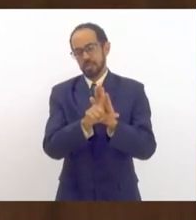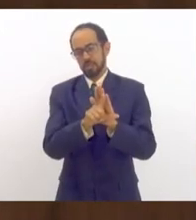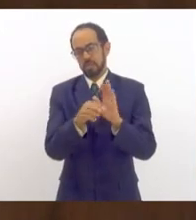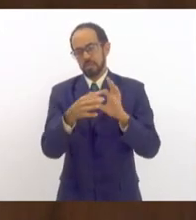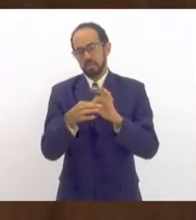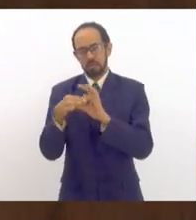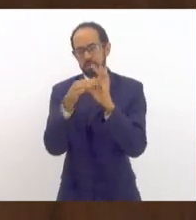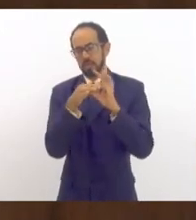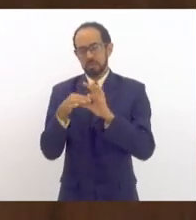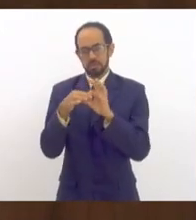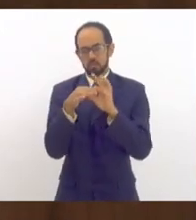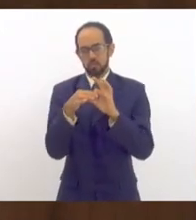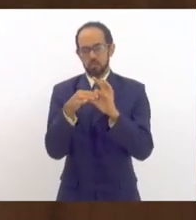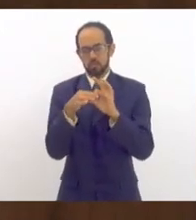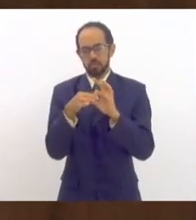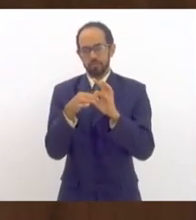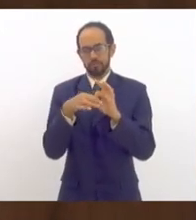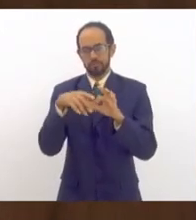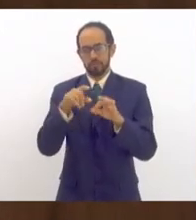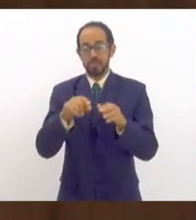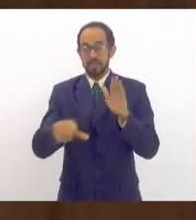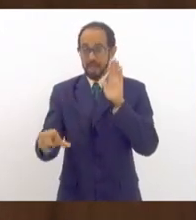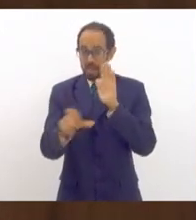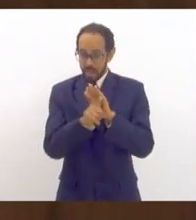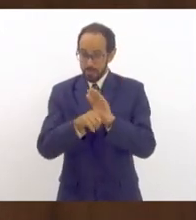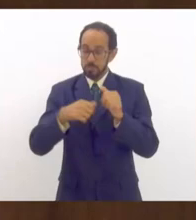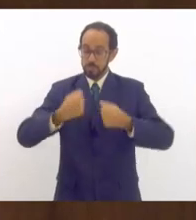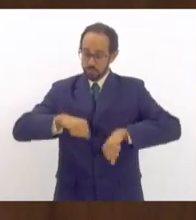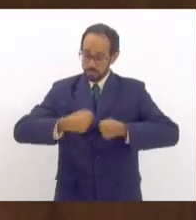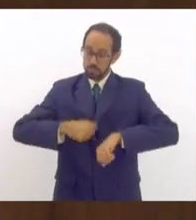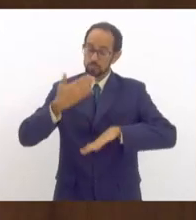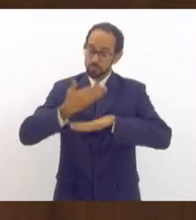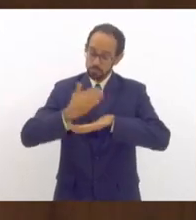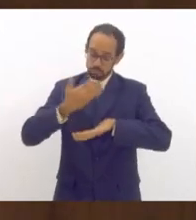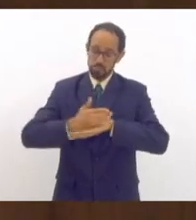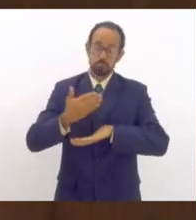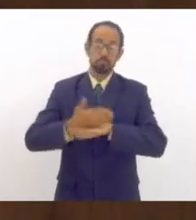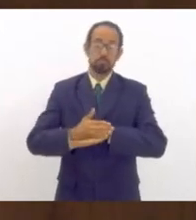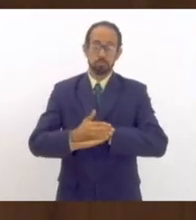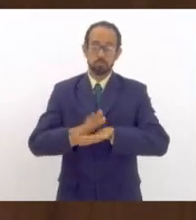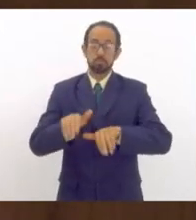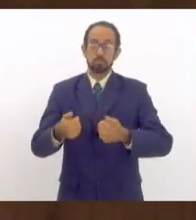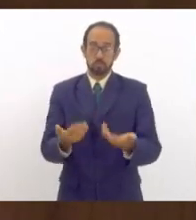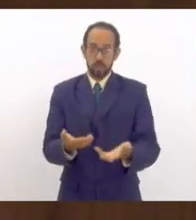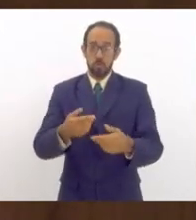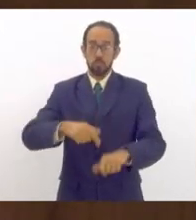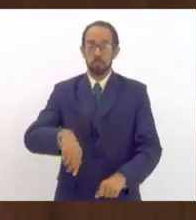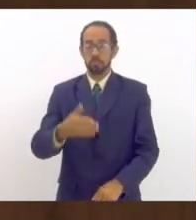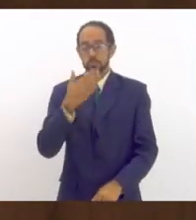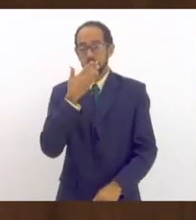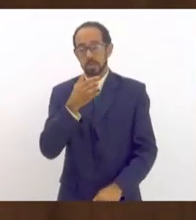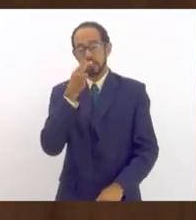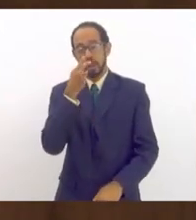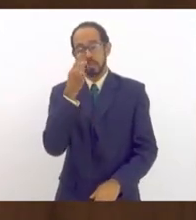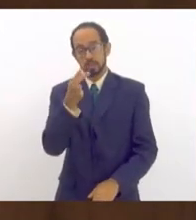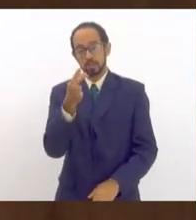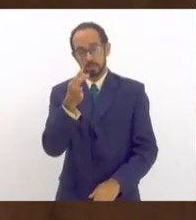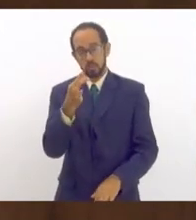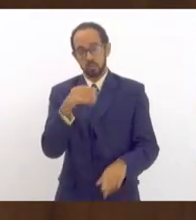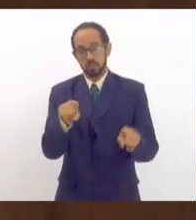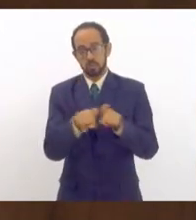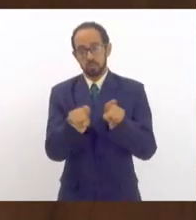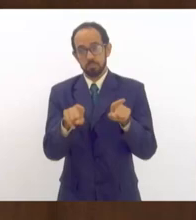é necessário que essa lei seja regulamentada e colocada em prática então chama atenção aqui também do deputado